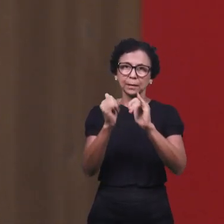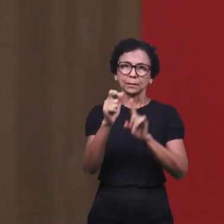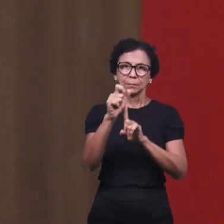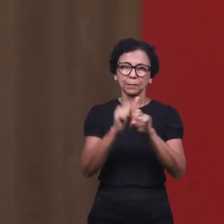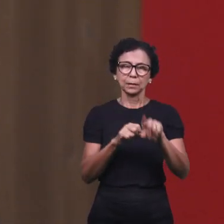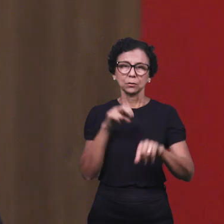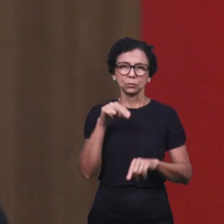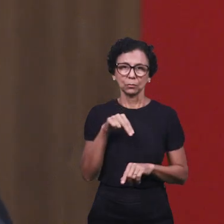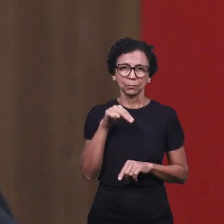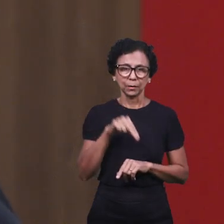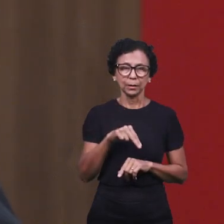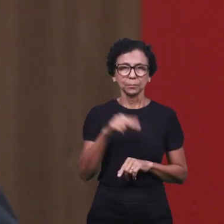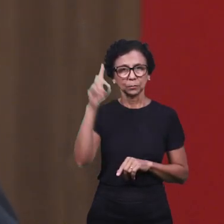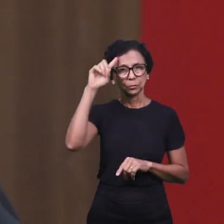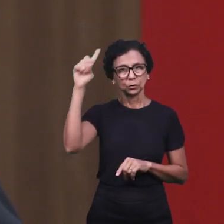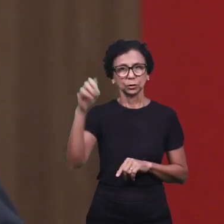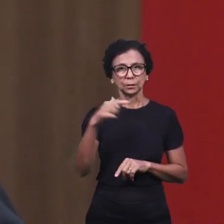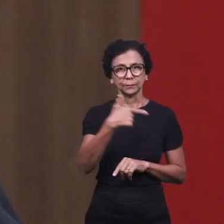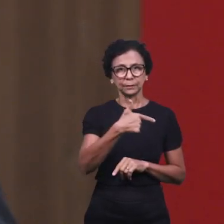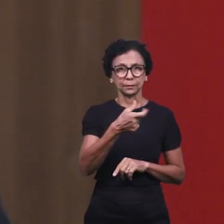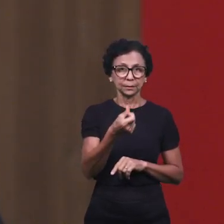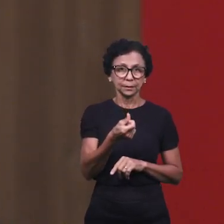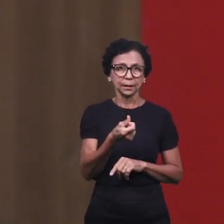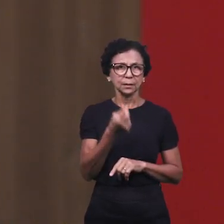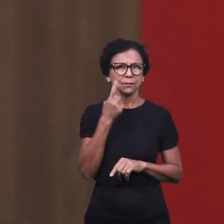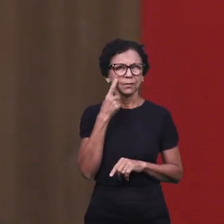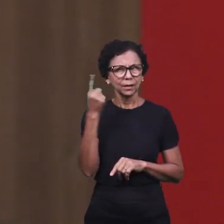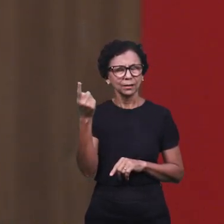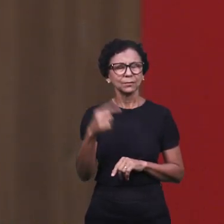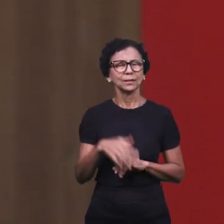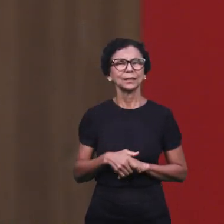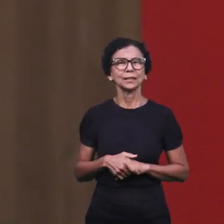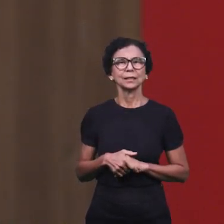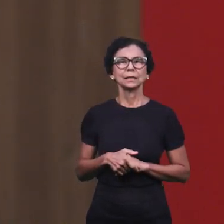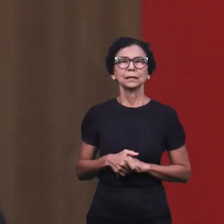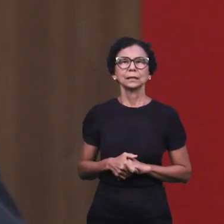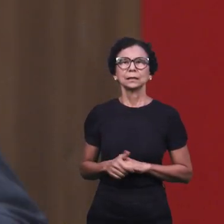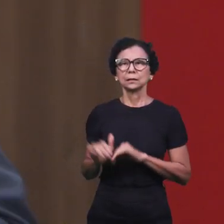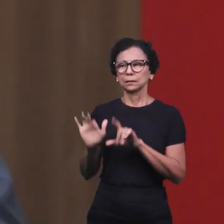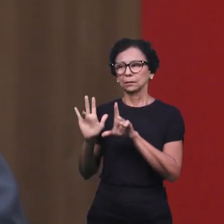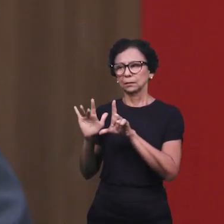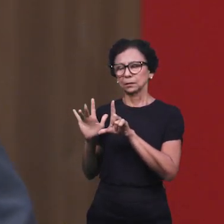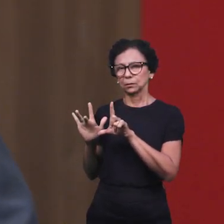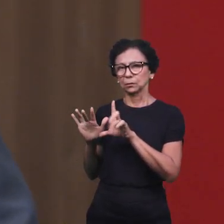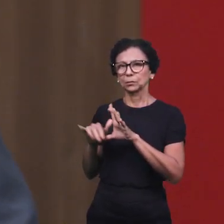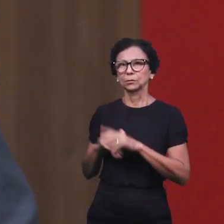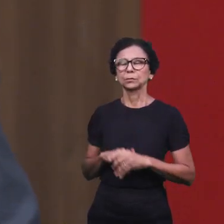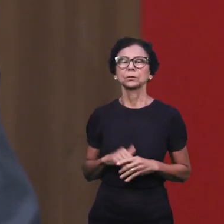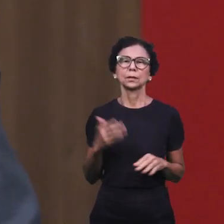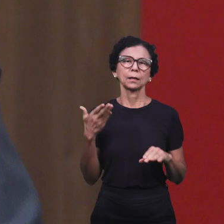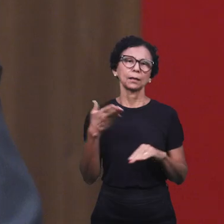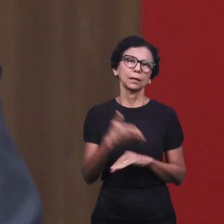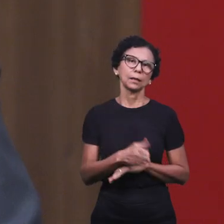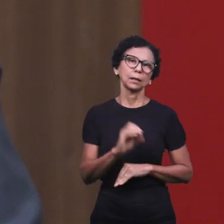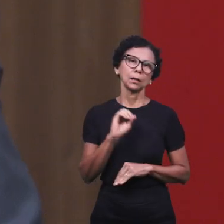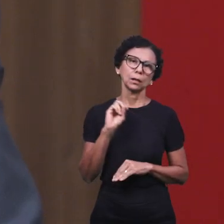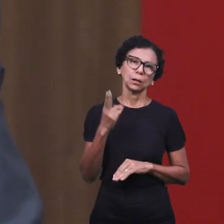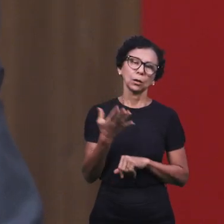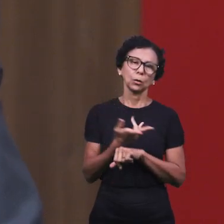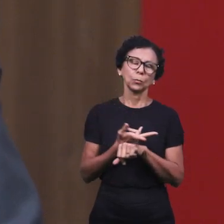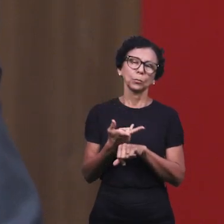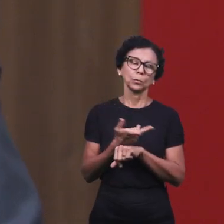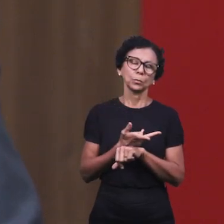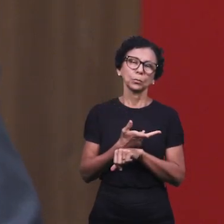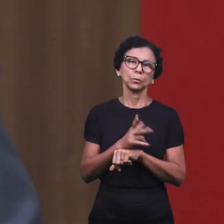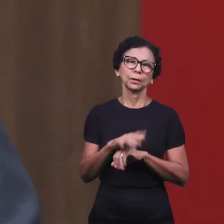2023, que você possa assisti-lo. Há um QR Code na tela, ou então você pode procurar no canal